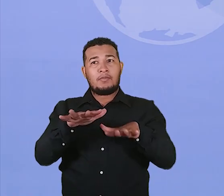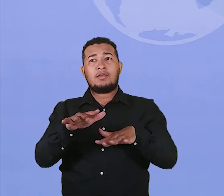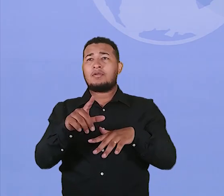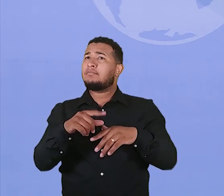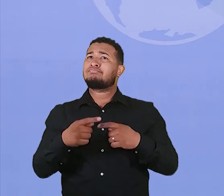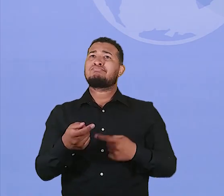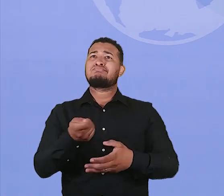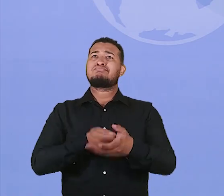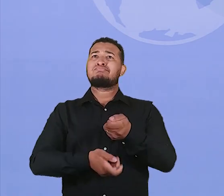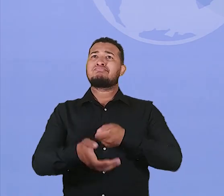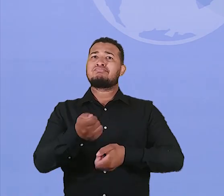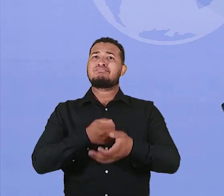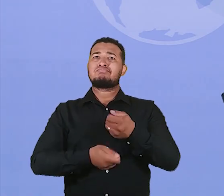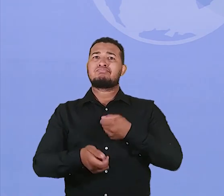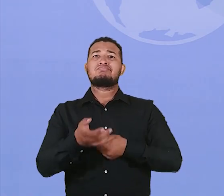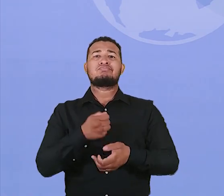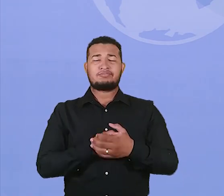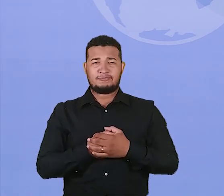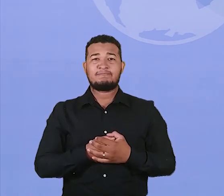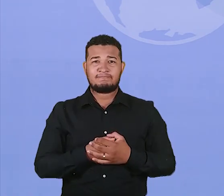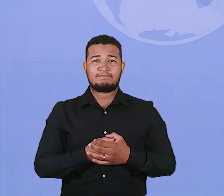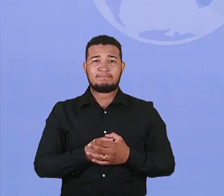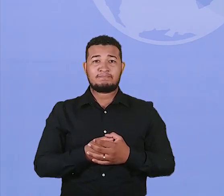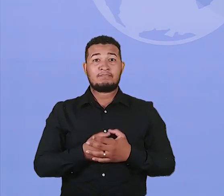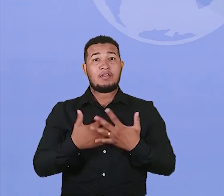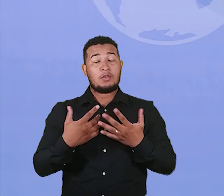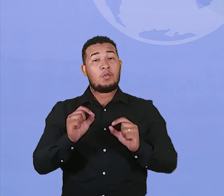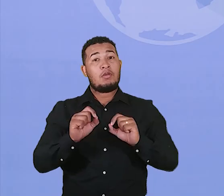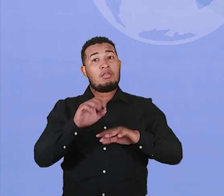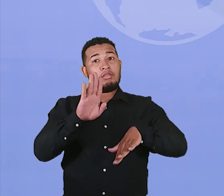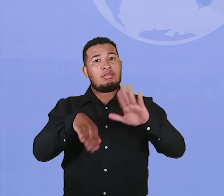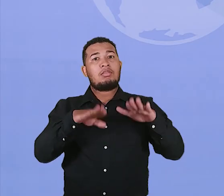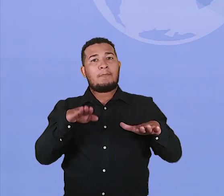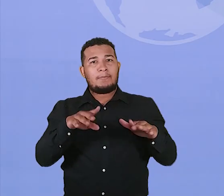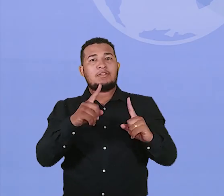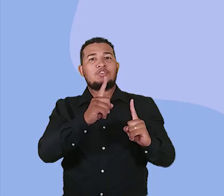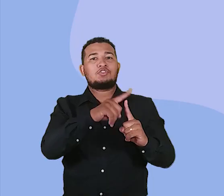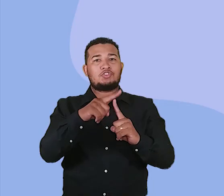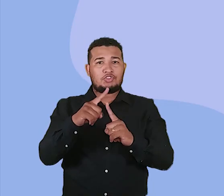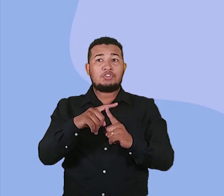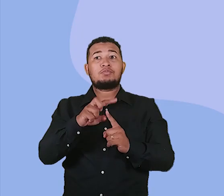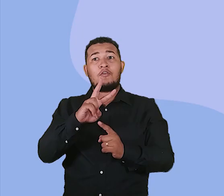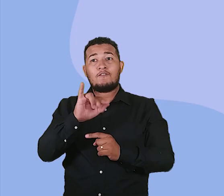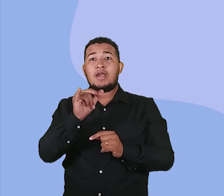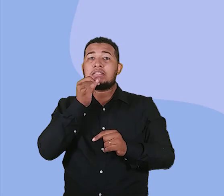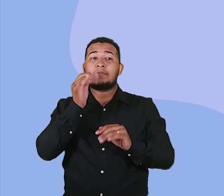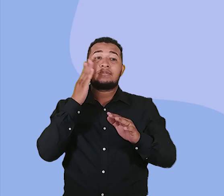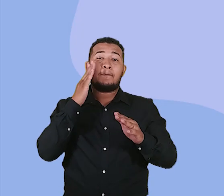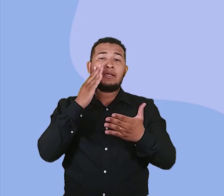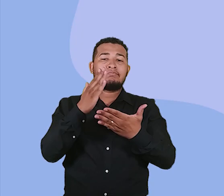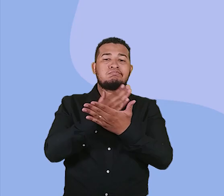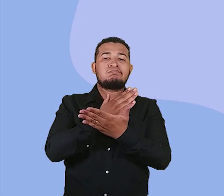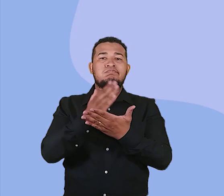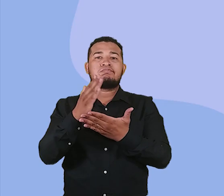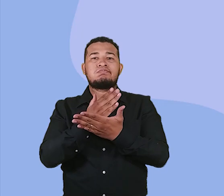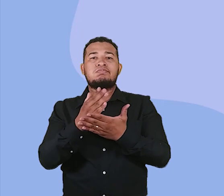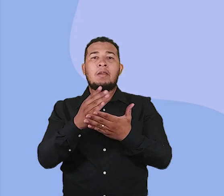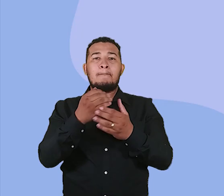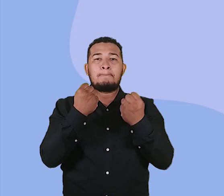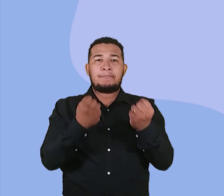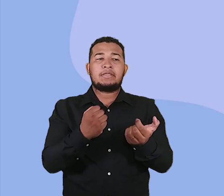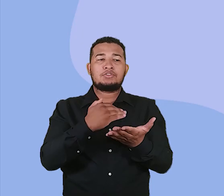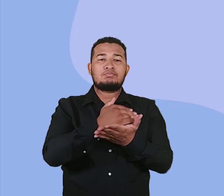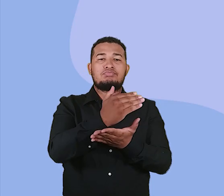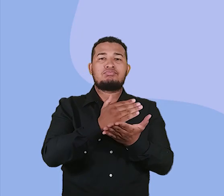movimentar vai ser muito menor que você não tivesse aquelas rodões tá então dependendo do número de roldão andar dividindo cada vez